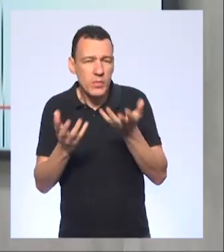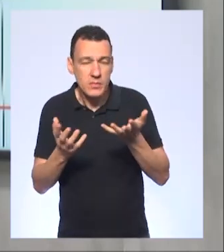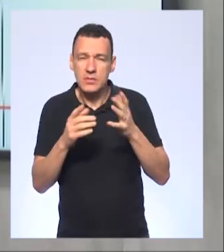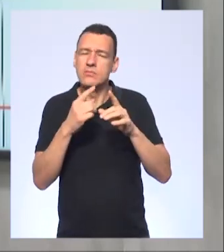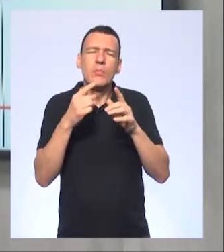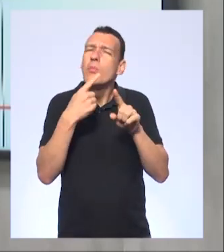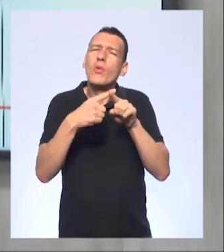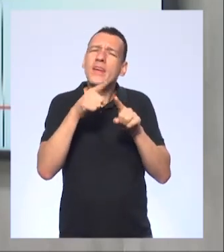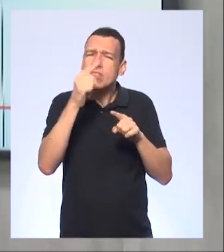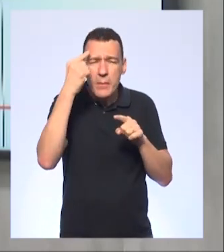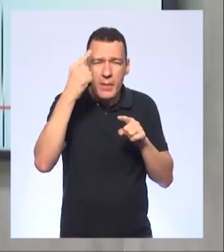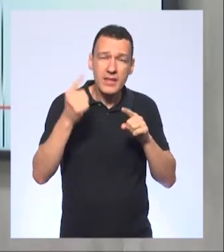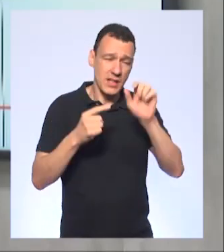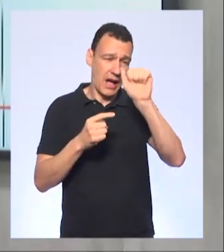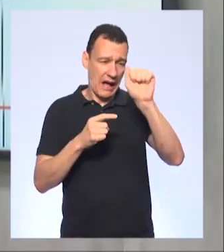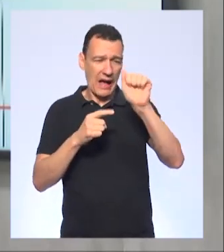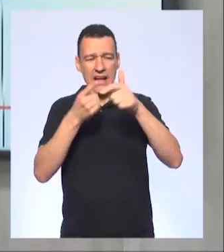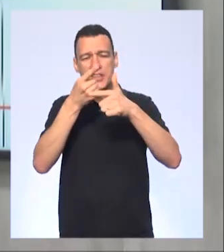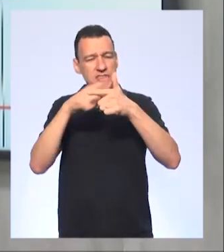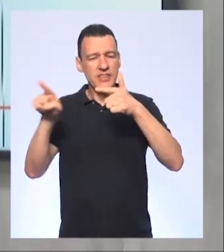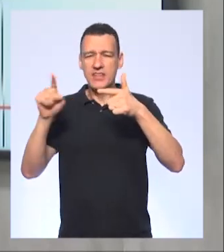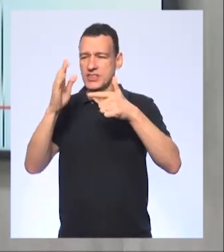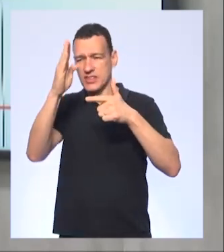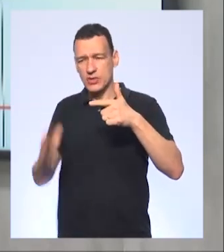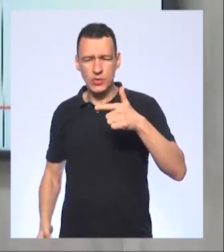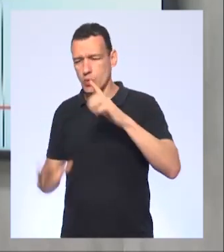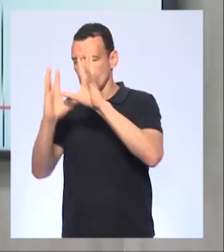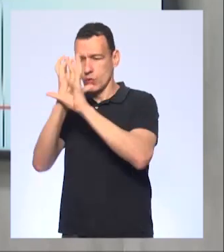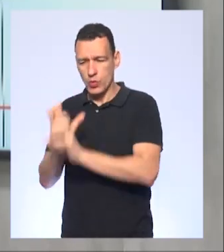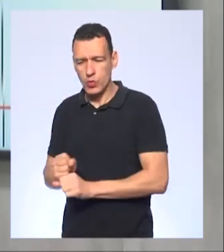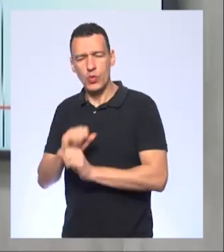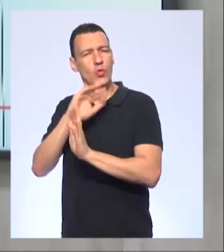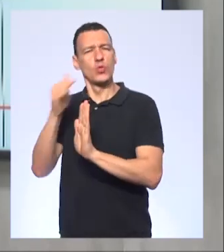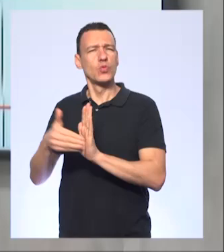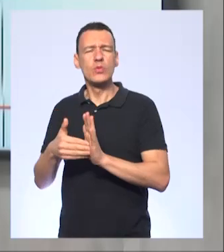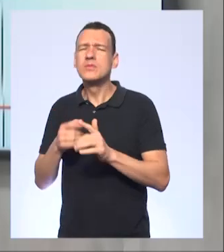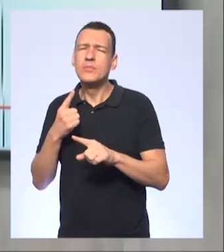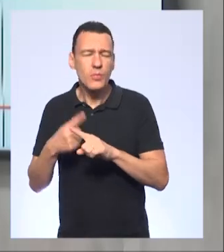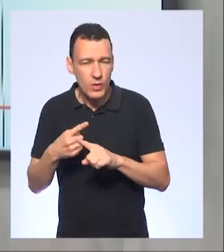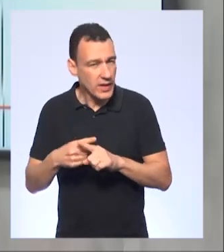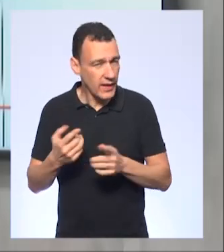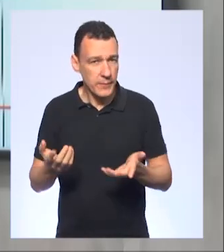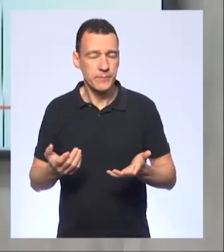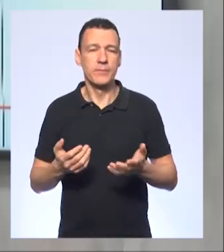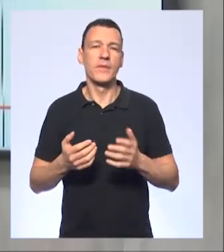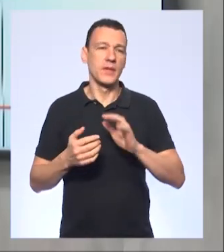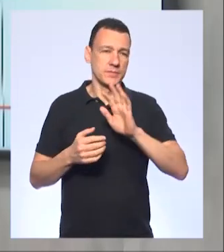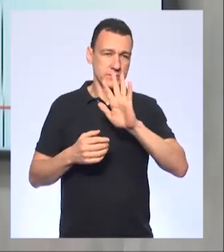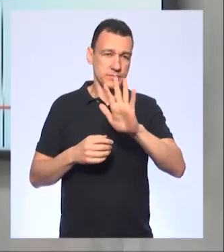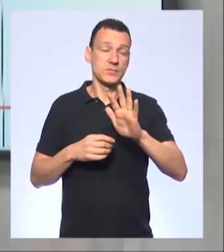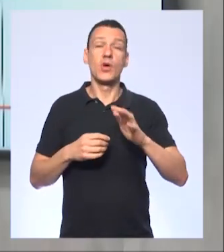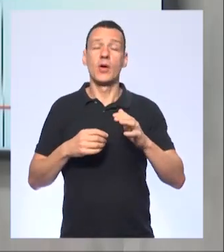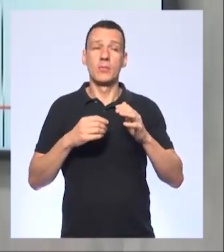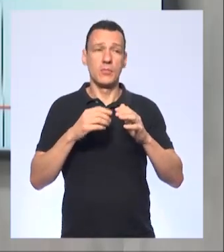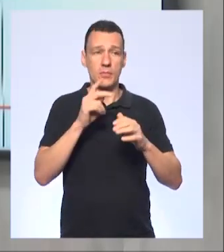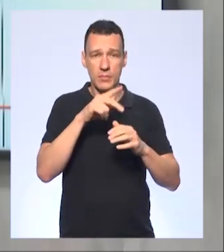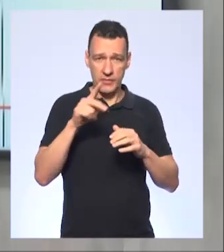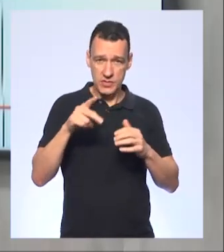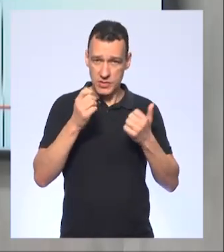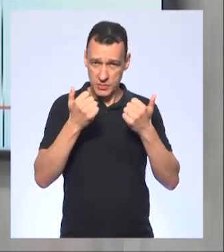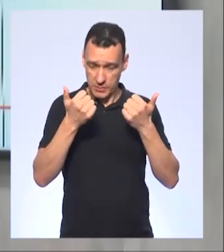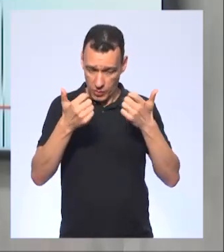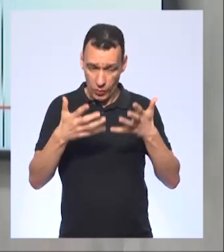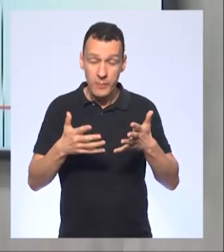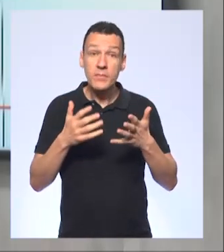e dividir pelo segmento todo? Isso é uma frase que os meus professores falavam lá atrás para mim, assim, ó, tudo que é dado é para